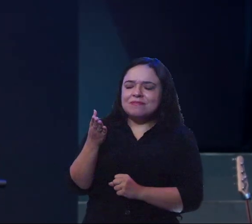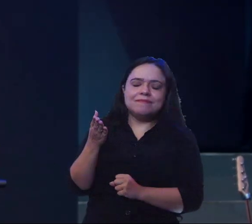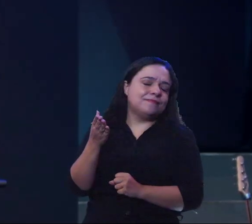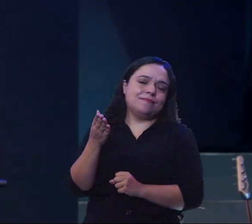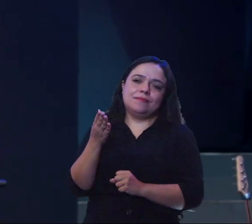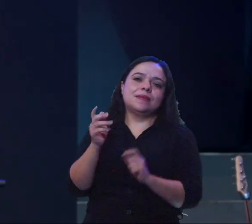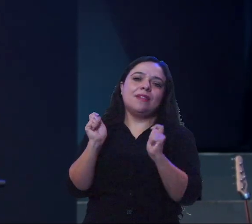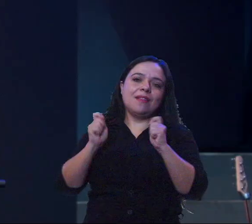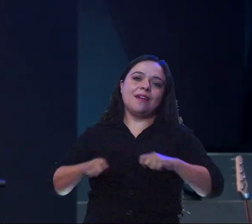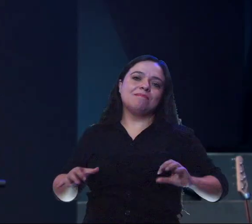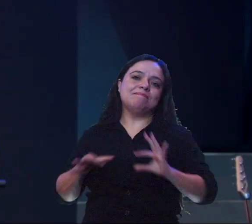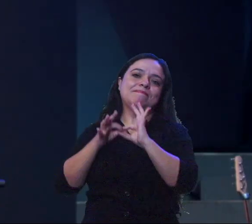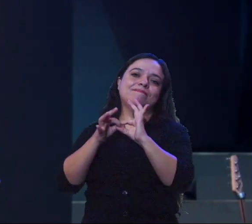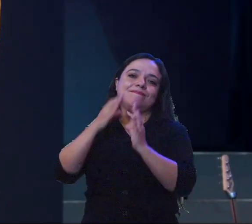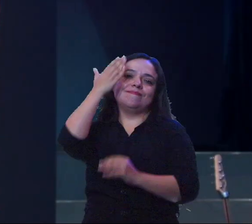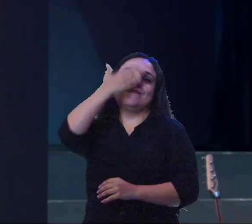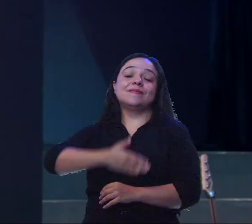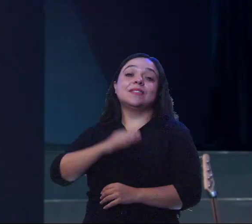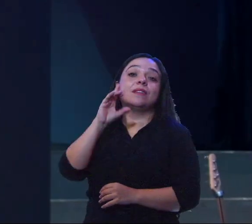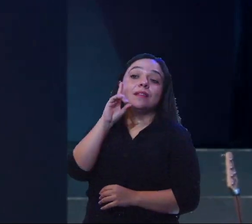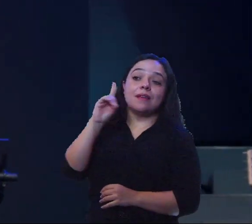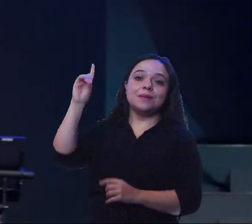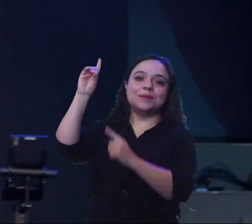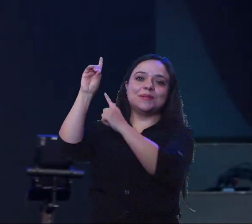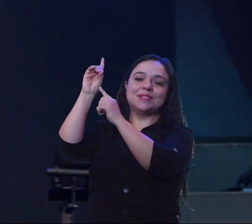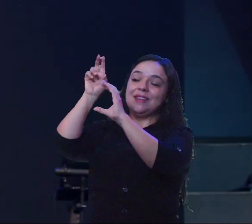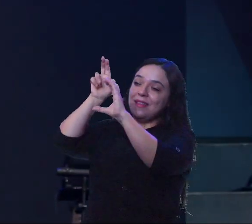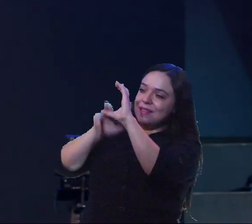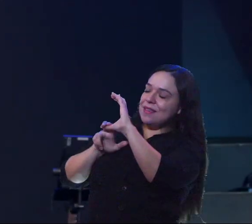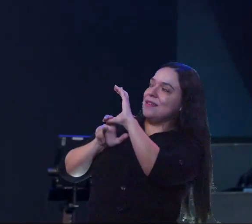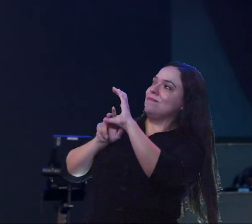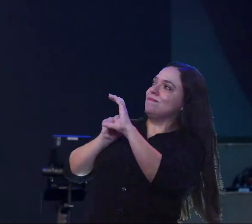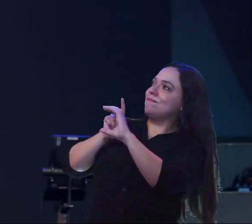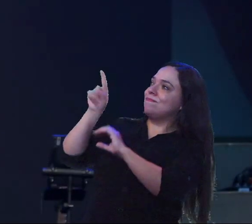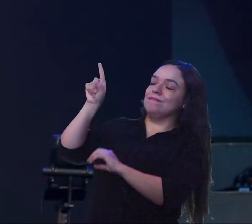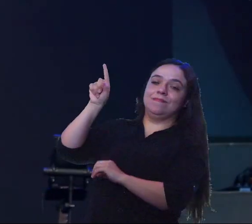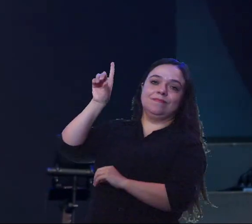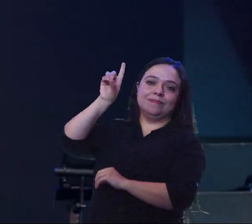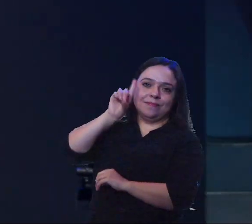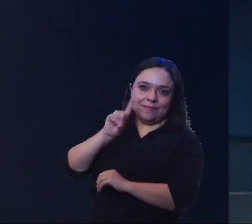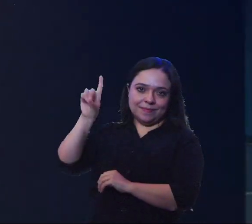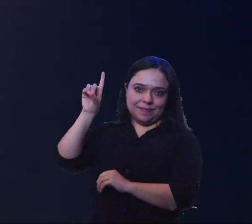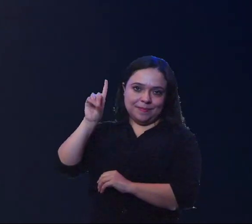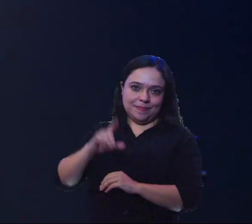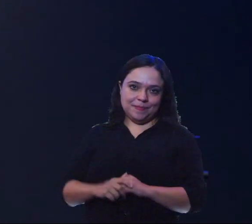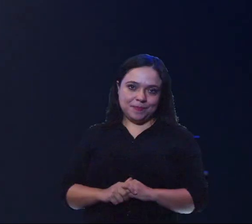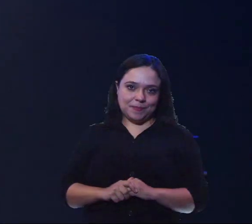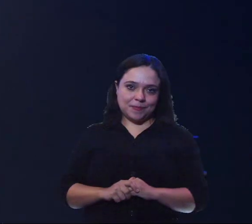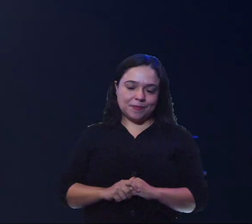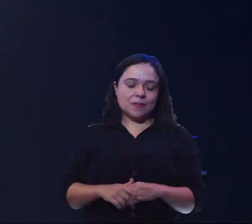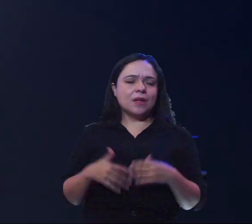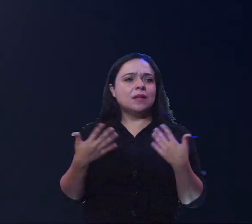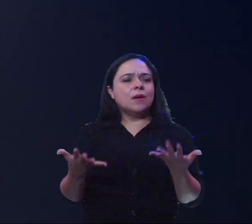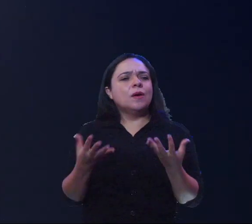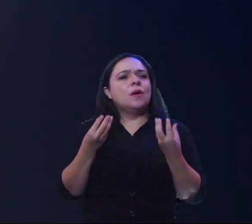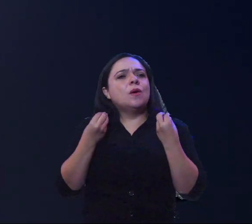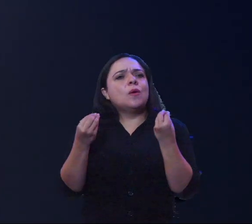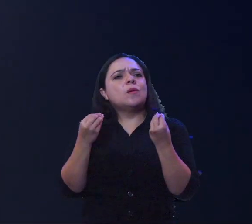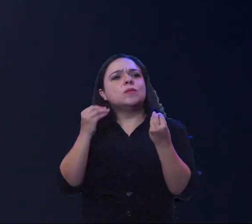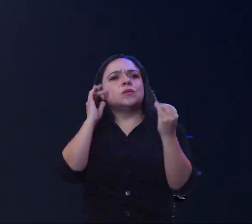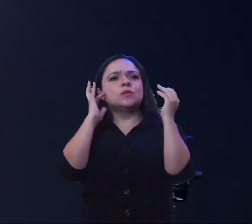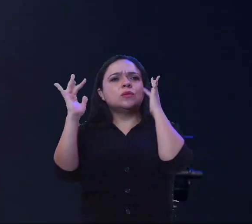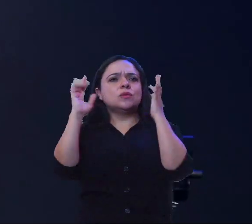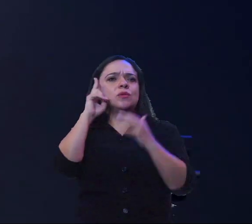realizar sozinho. Porque o que ele quer gerar é dependência. E é interessante porque uma maneira de discernir